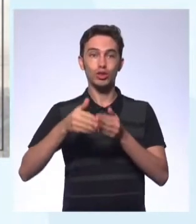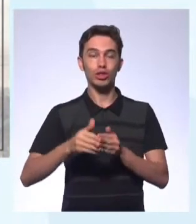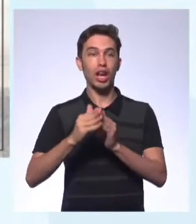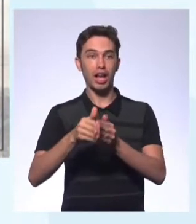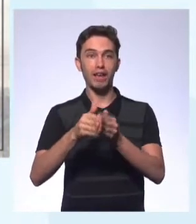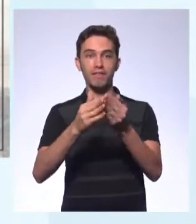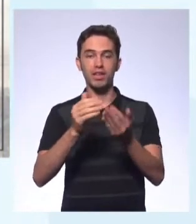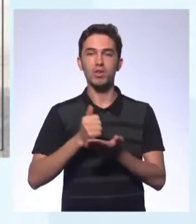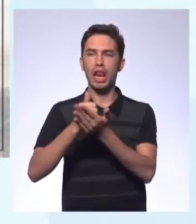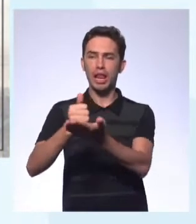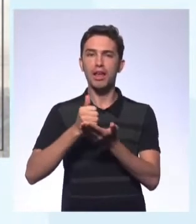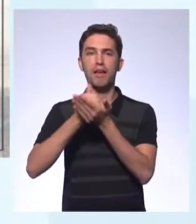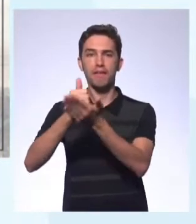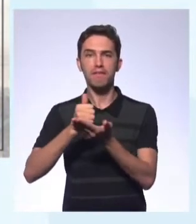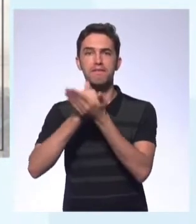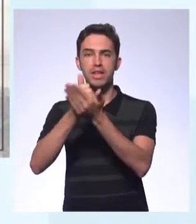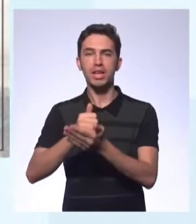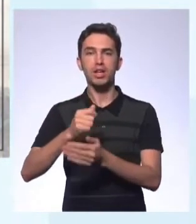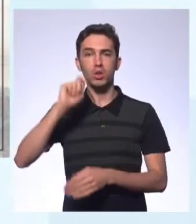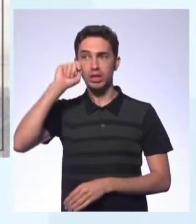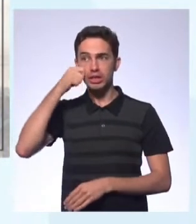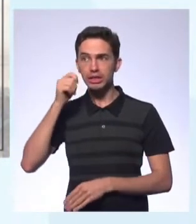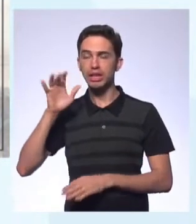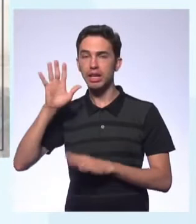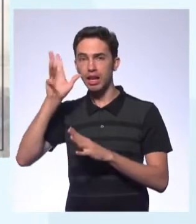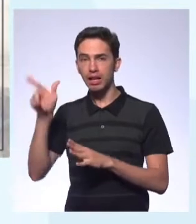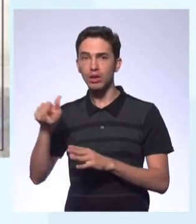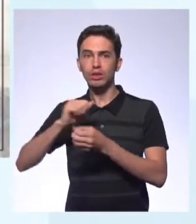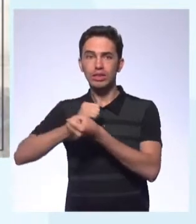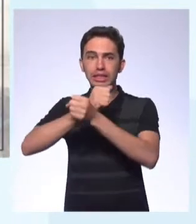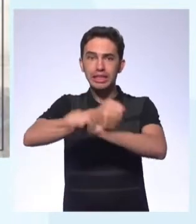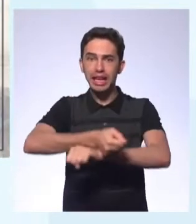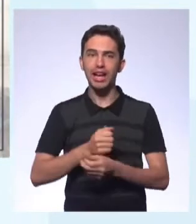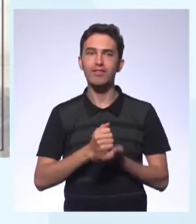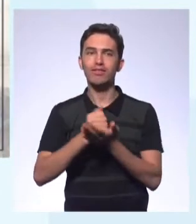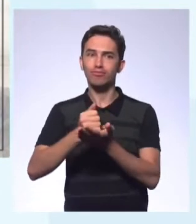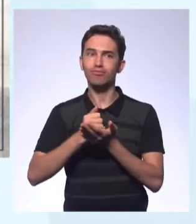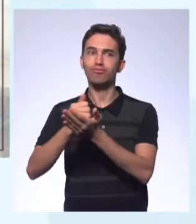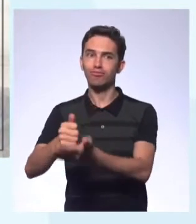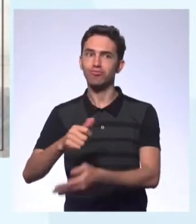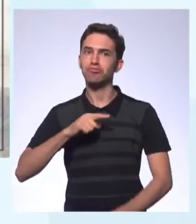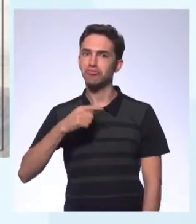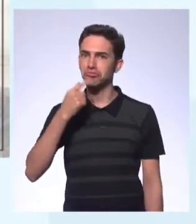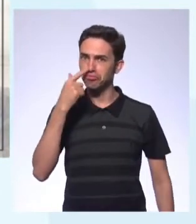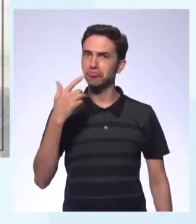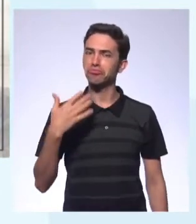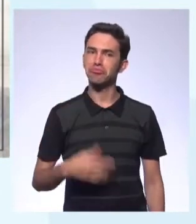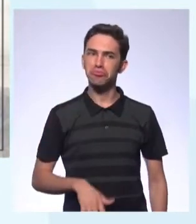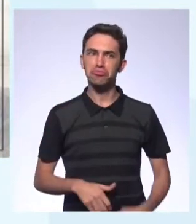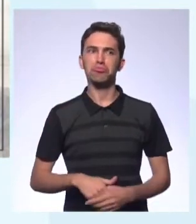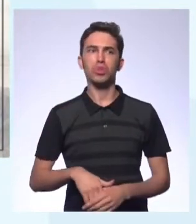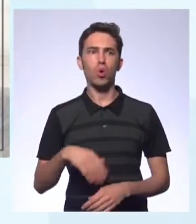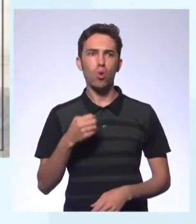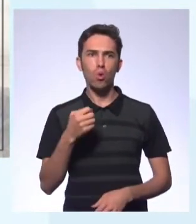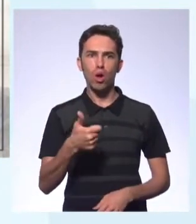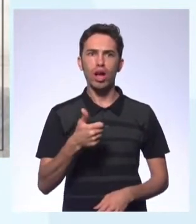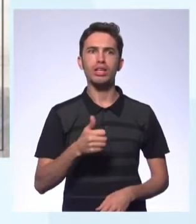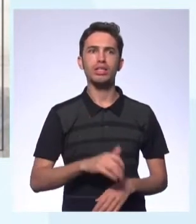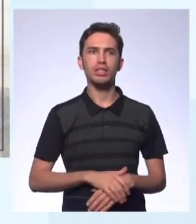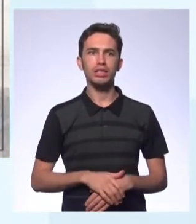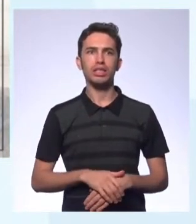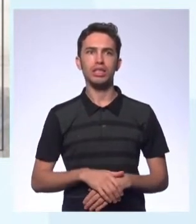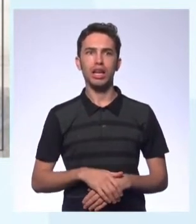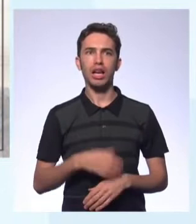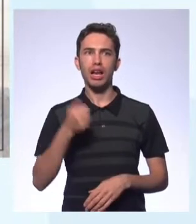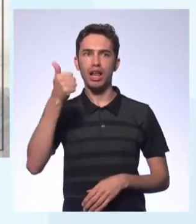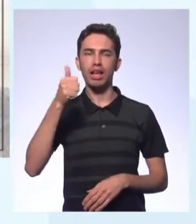de frota de navios para transportar escravos. Vejam só, hein? Quase chegou perto lá